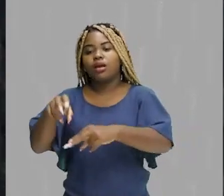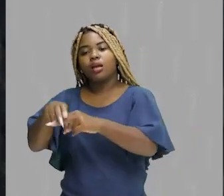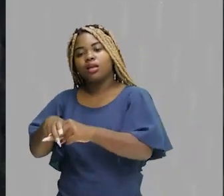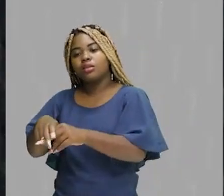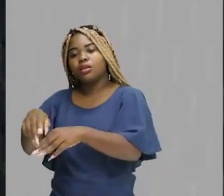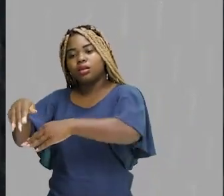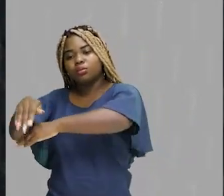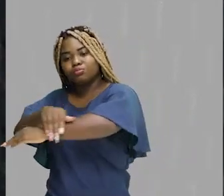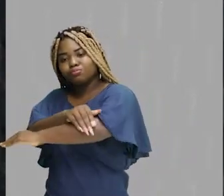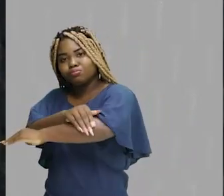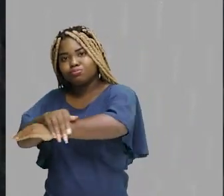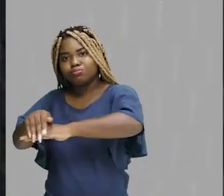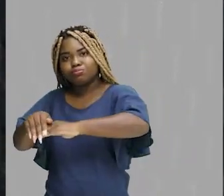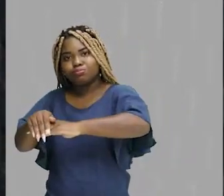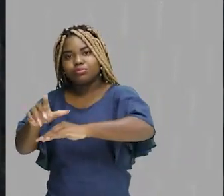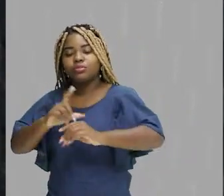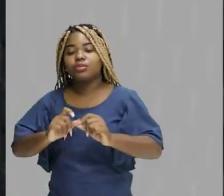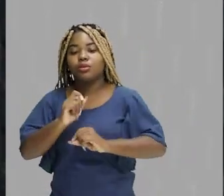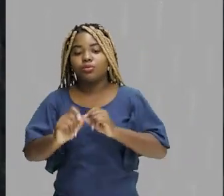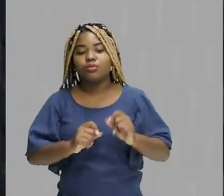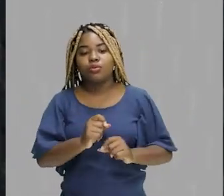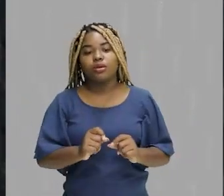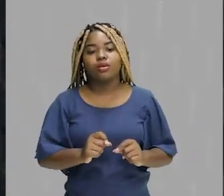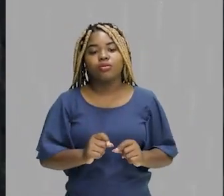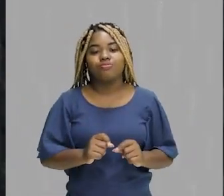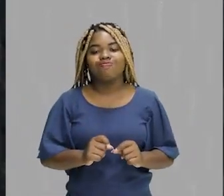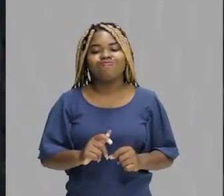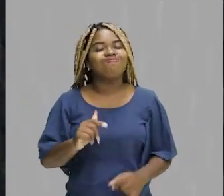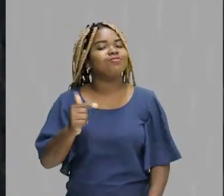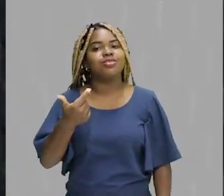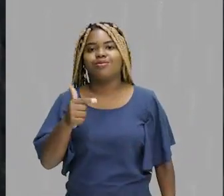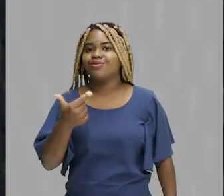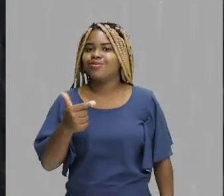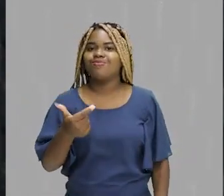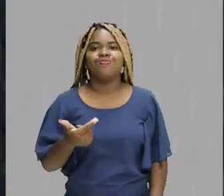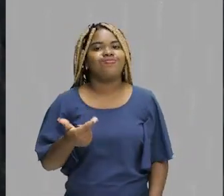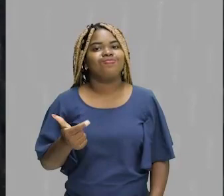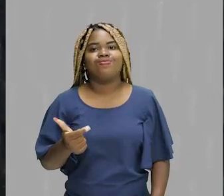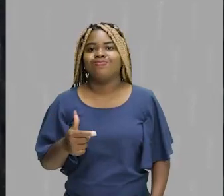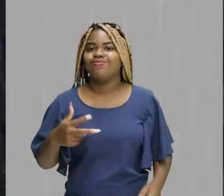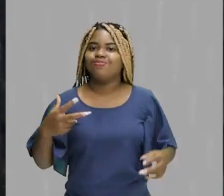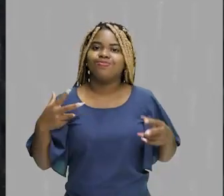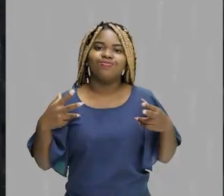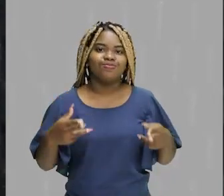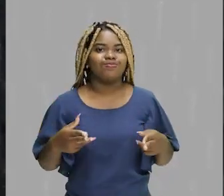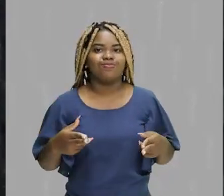são objetos, o que? Sem plano de simetria, são objetos